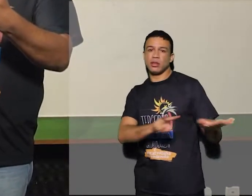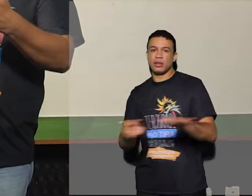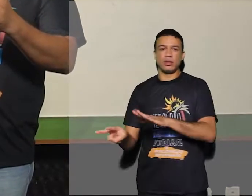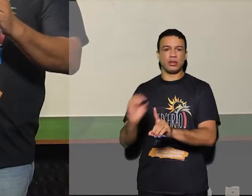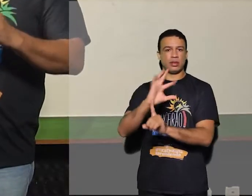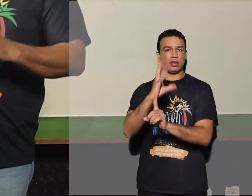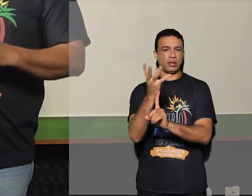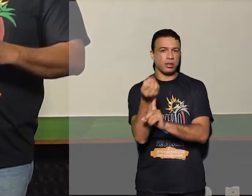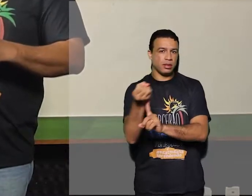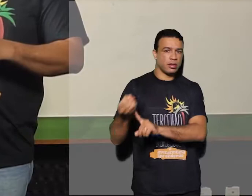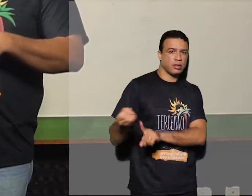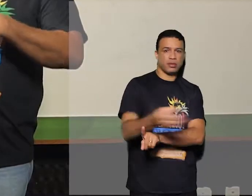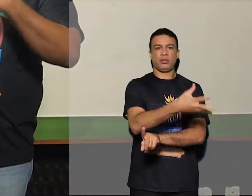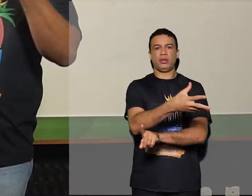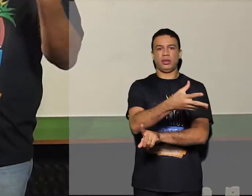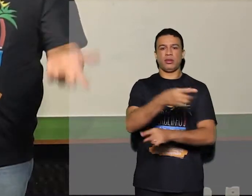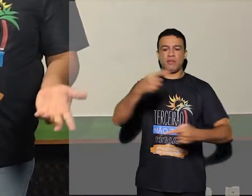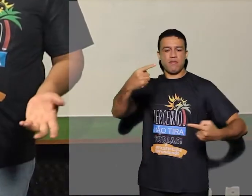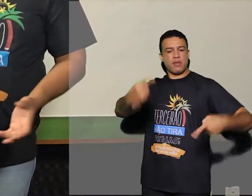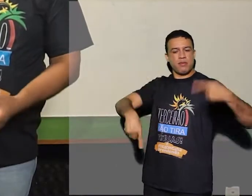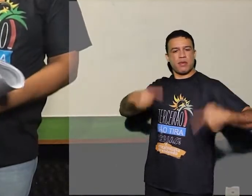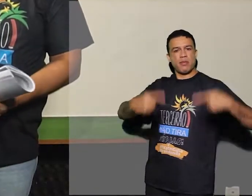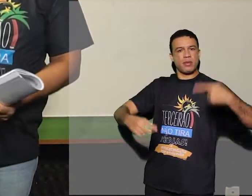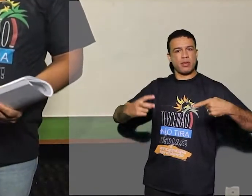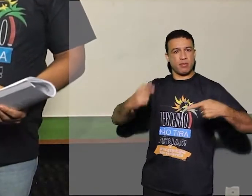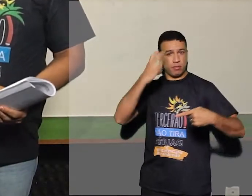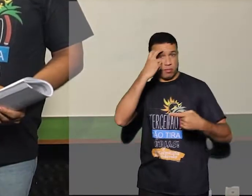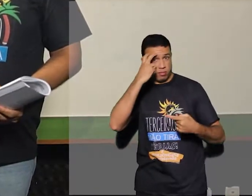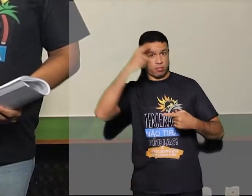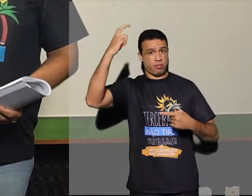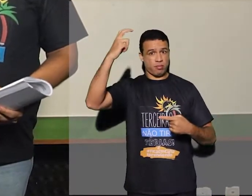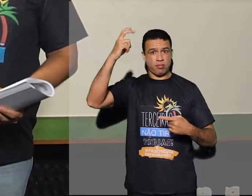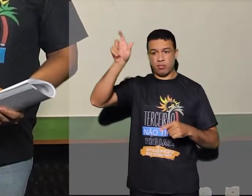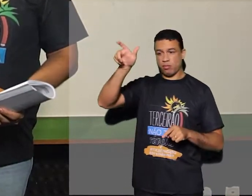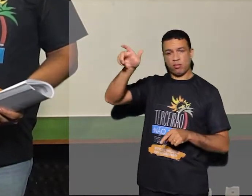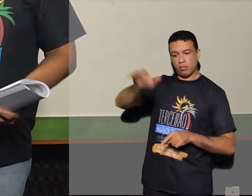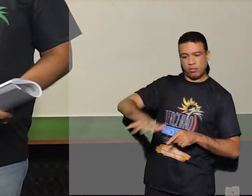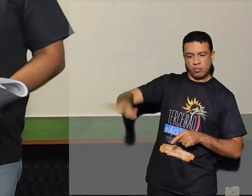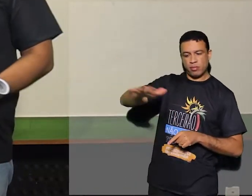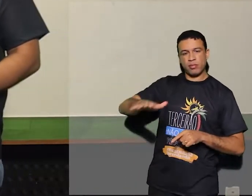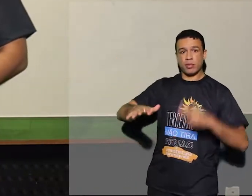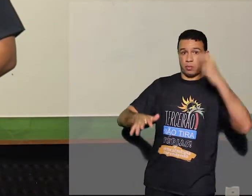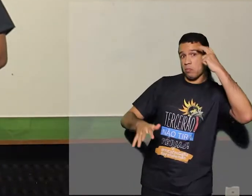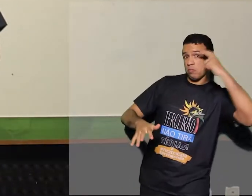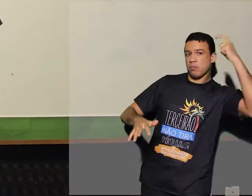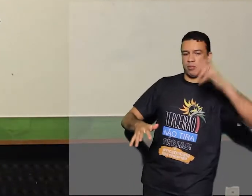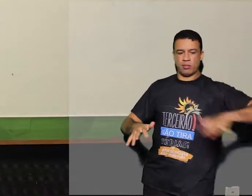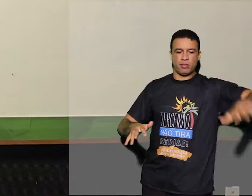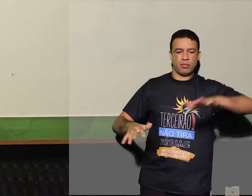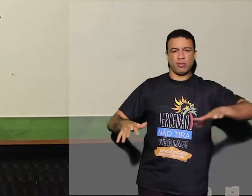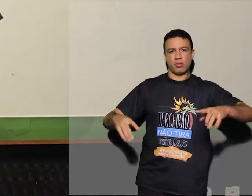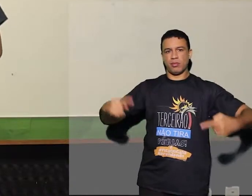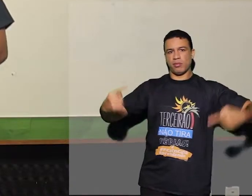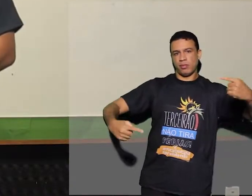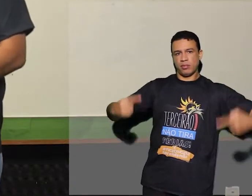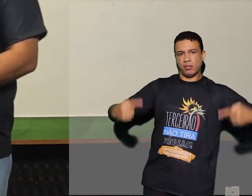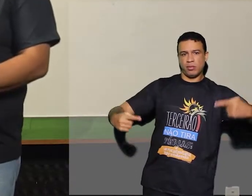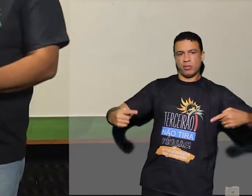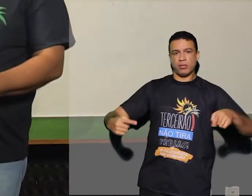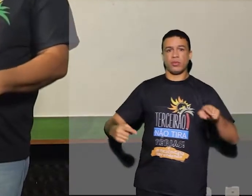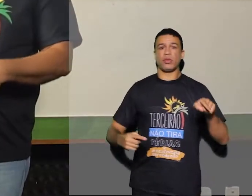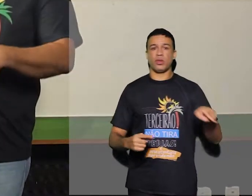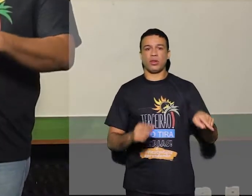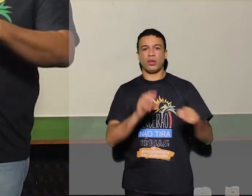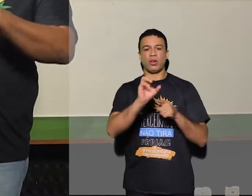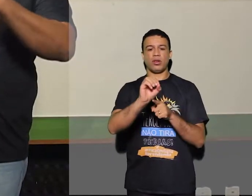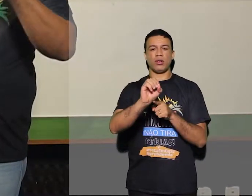Arte Moderna? Um movimento de disputa de intelectuais. De um lado, intelectuais puxados por Oswald de Andrade. Do outro